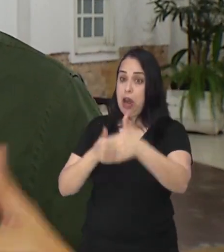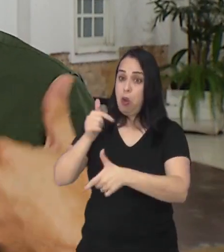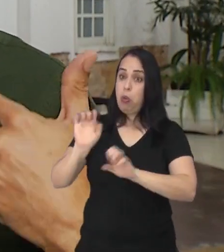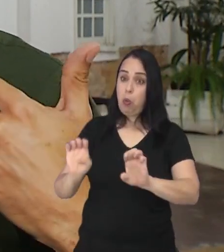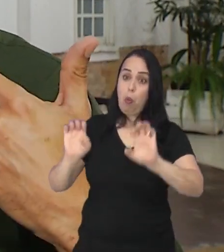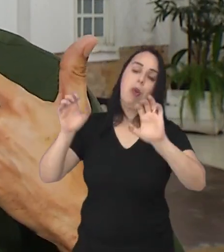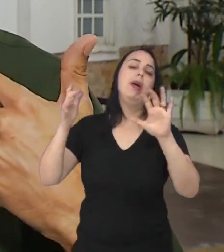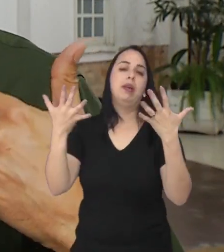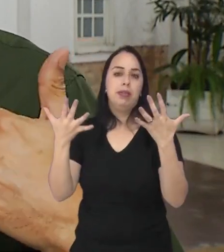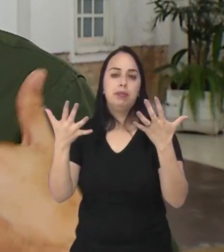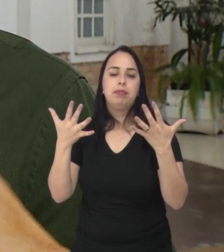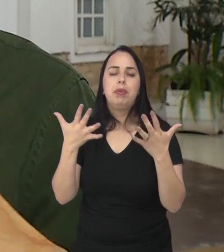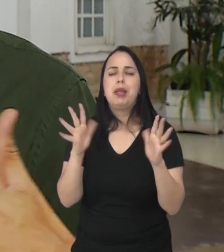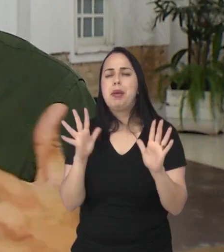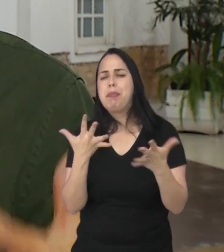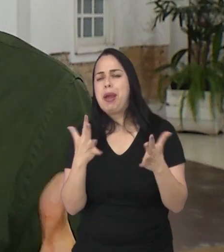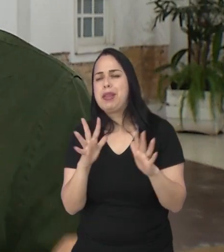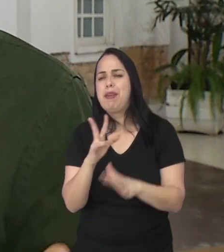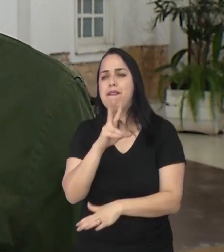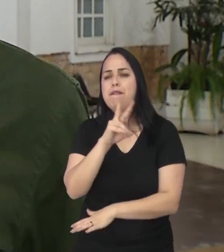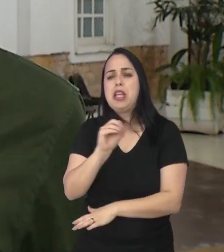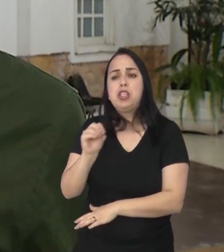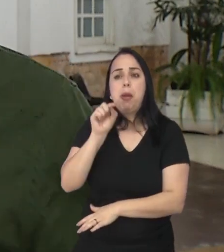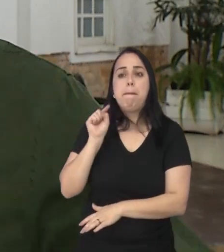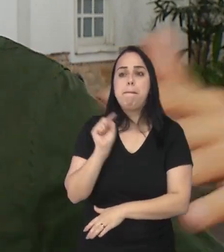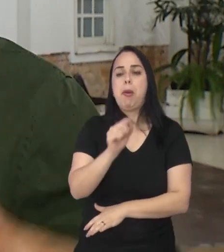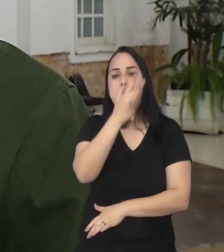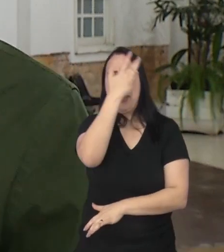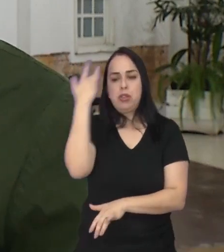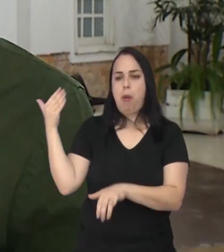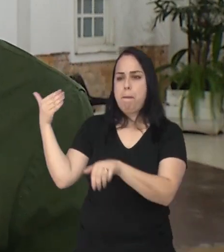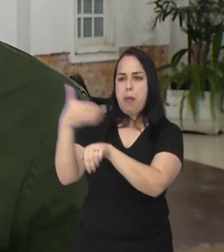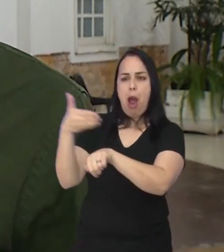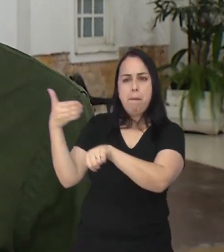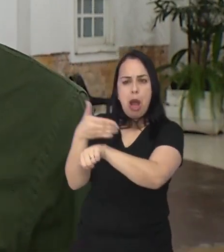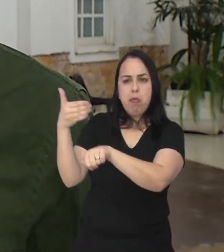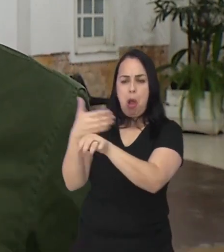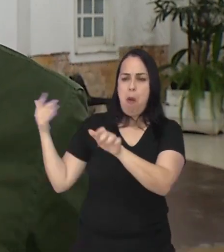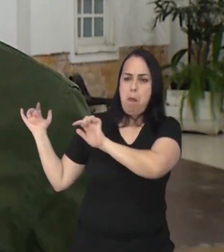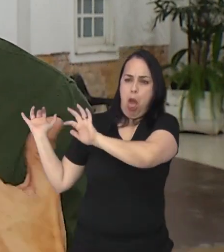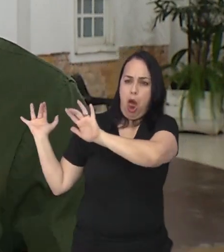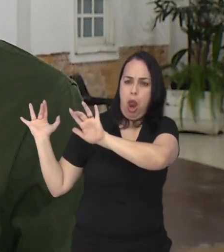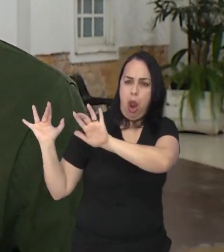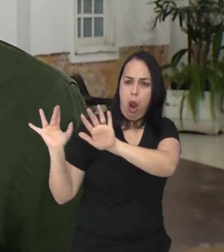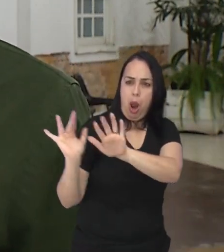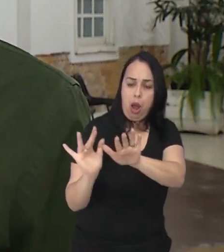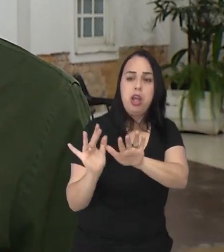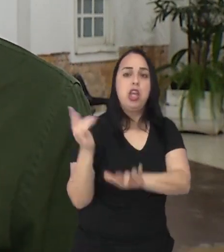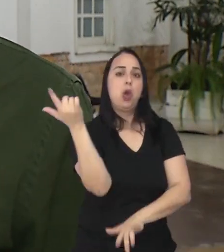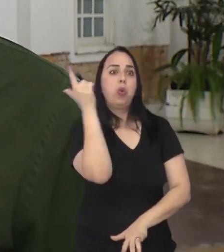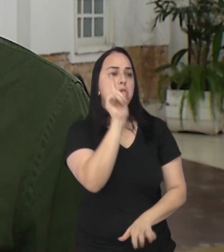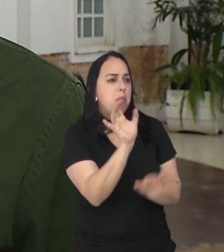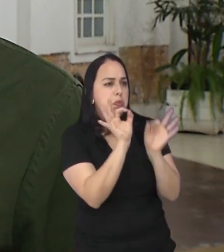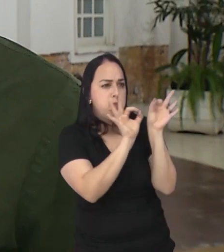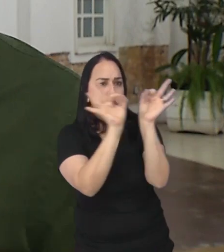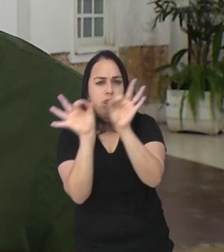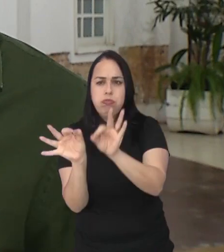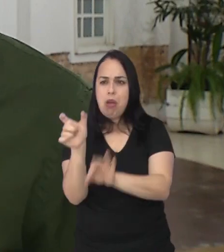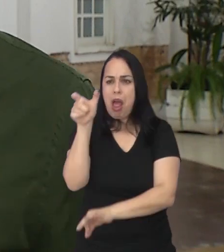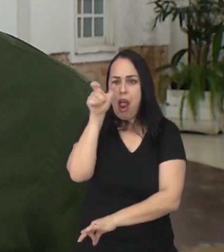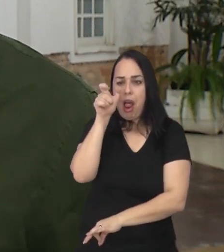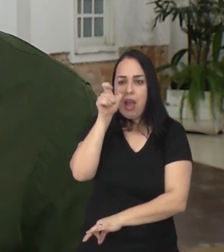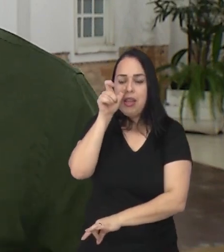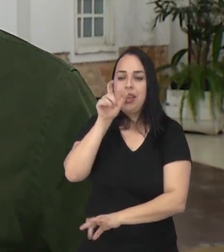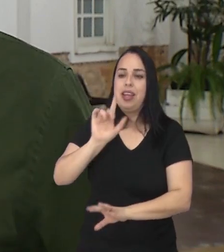festival. Aproximadamente 20 mil pessoas frequentaram os nossos teatros, tiveram acesso a essa produção artística,